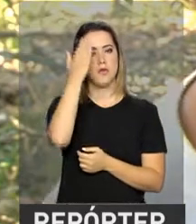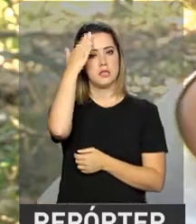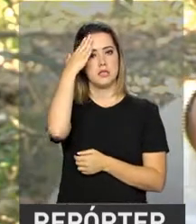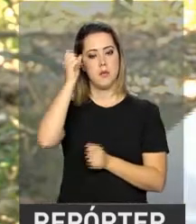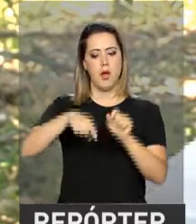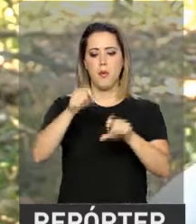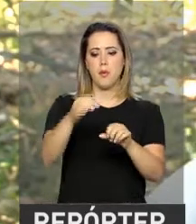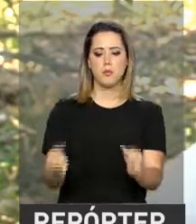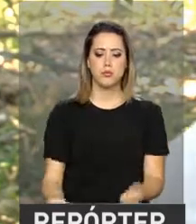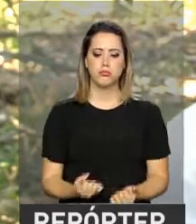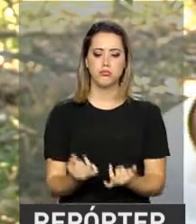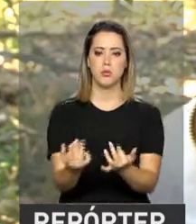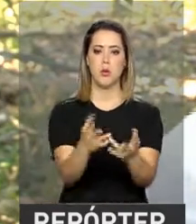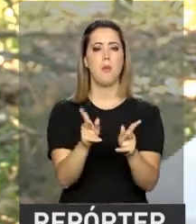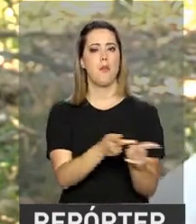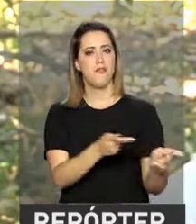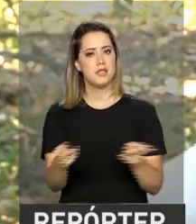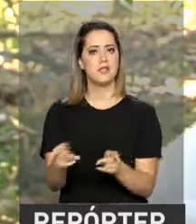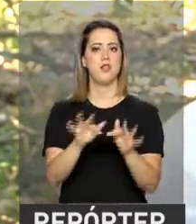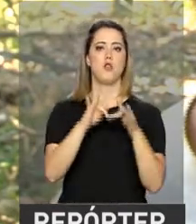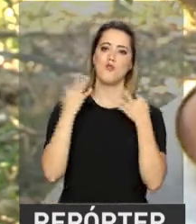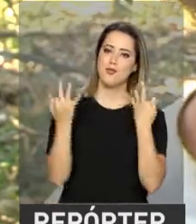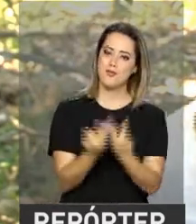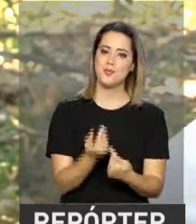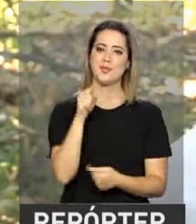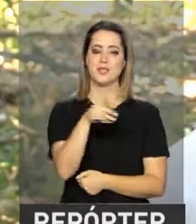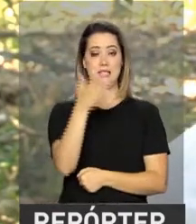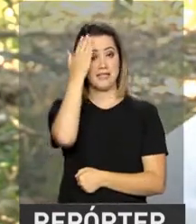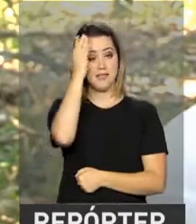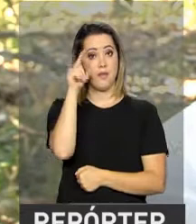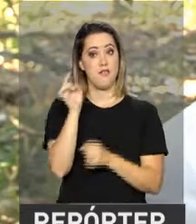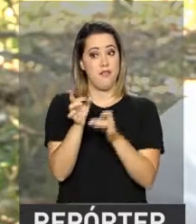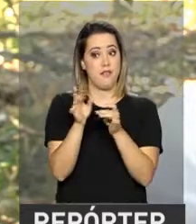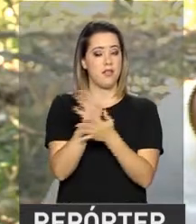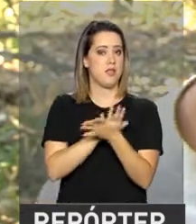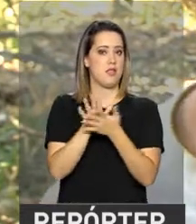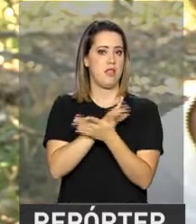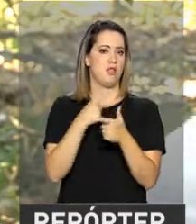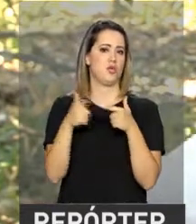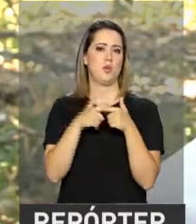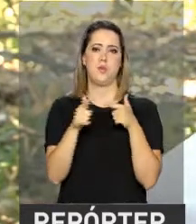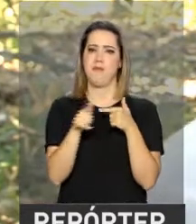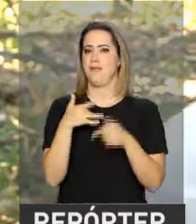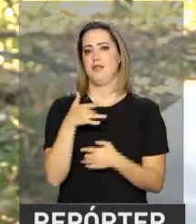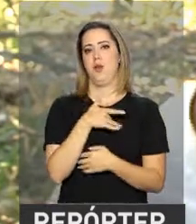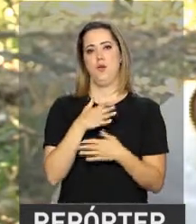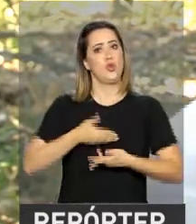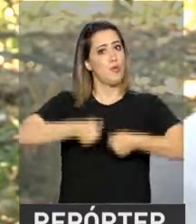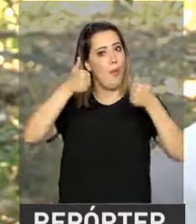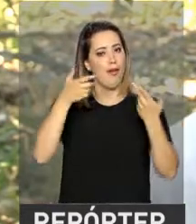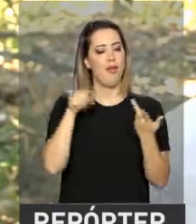lutar pra família e os vizinhos têm sido uma coisa que se sabe que vai entender que não vai causar nenhum tipo de problema e até mesmo